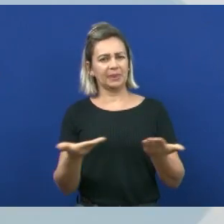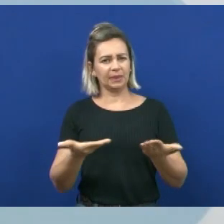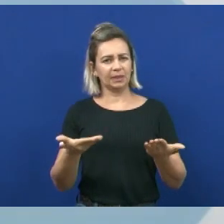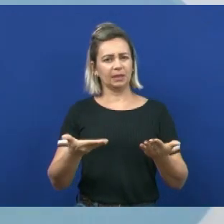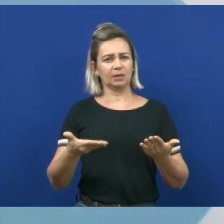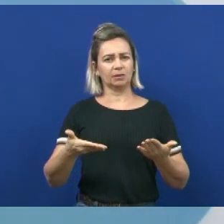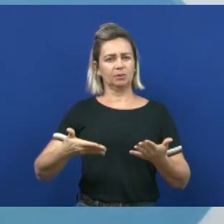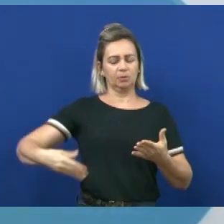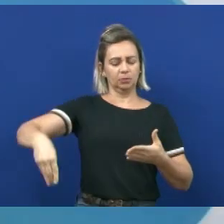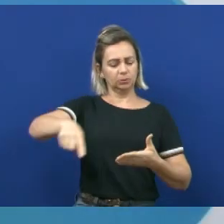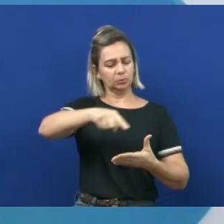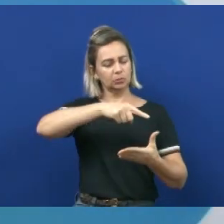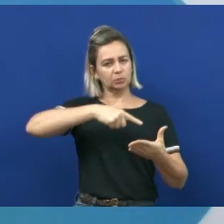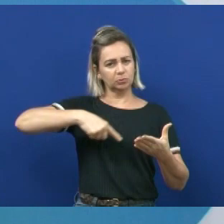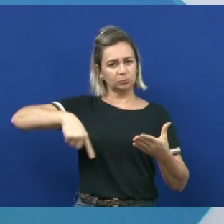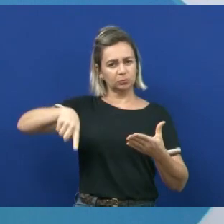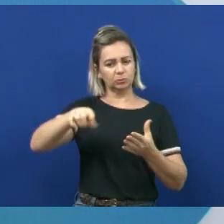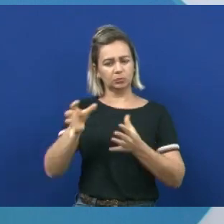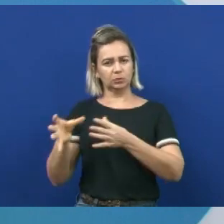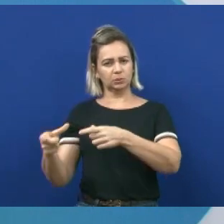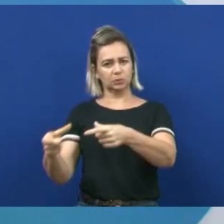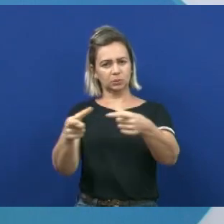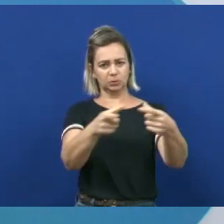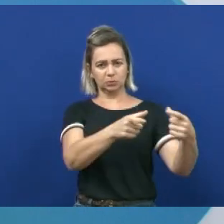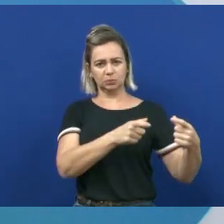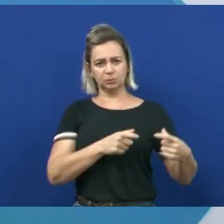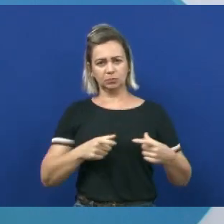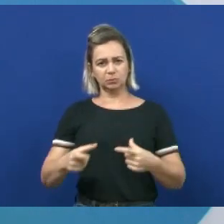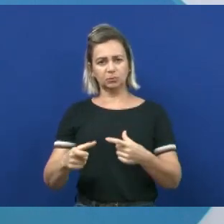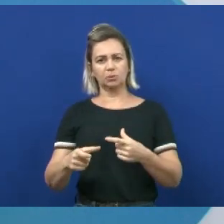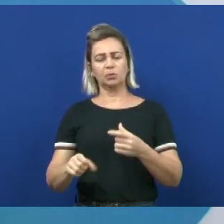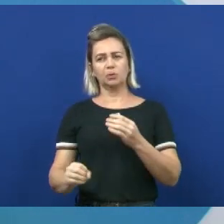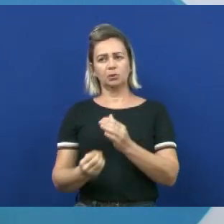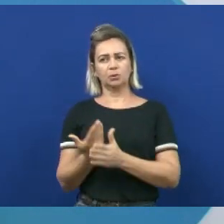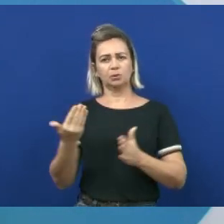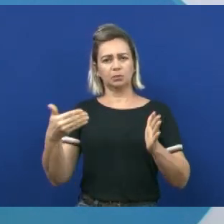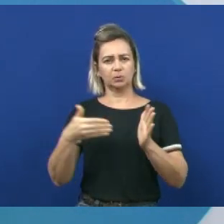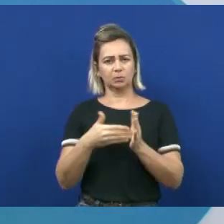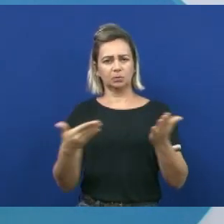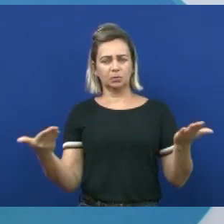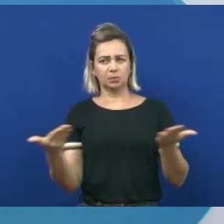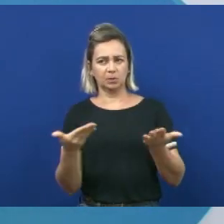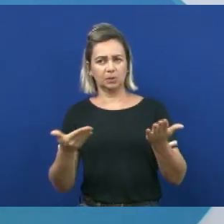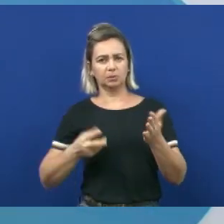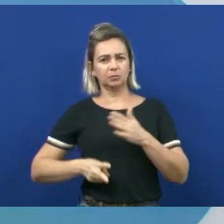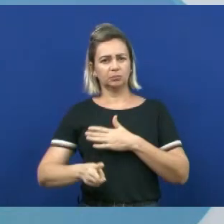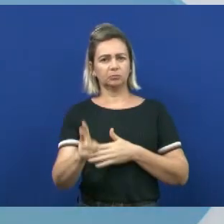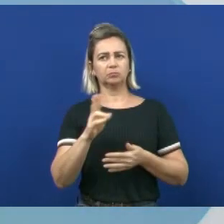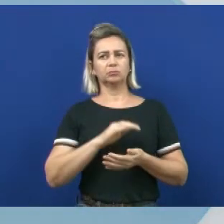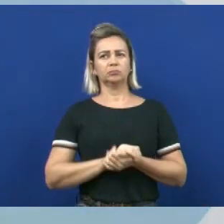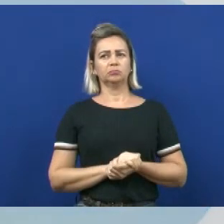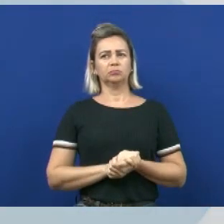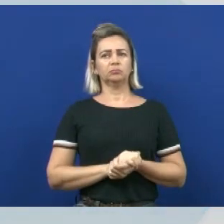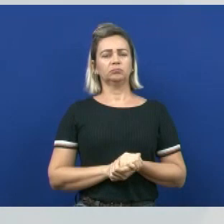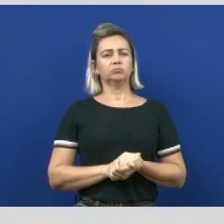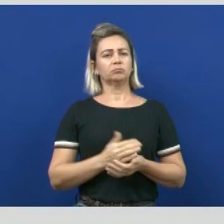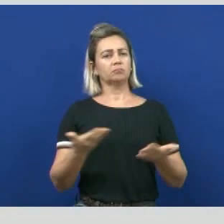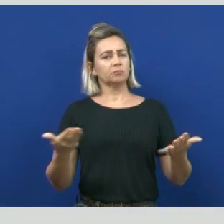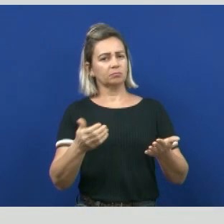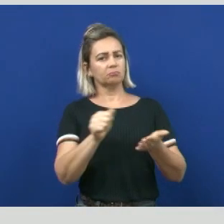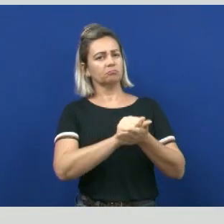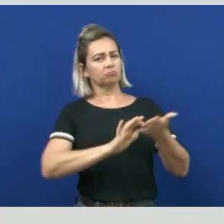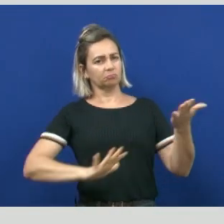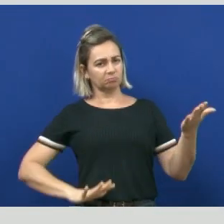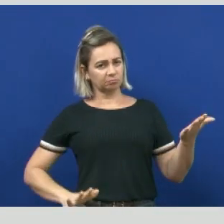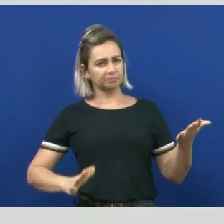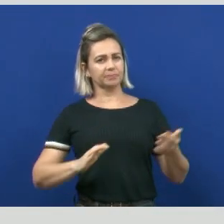passamos por todos os níveis de organização biológica, desde átomo até biosfera. Continuando, nós temos aí agora